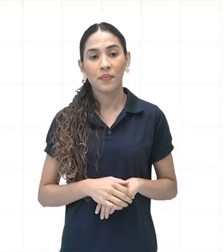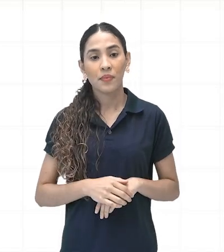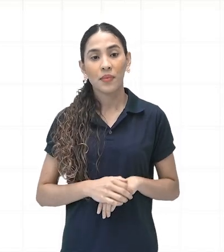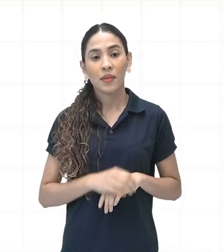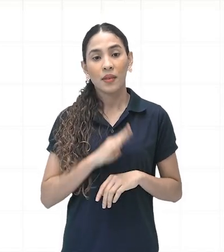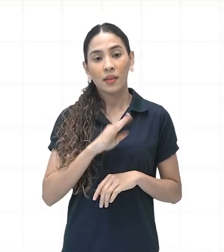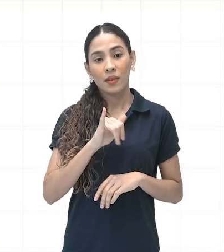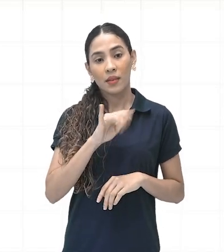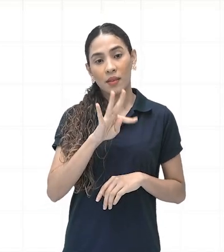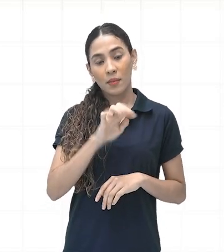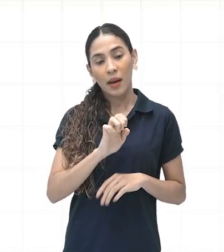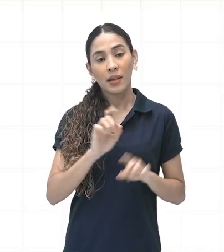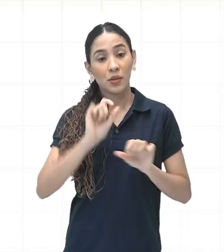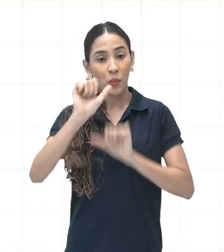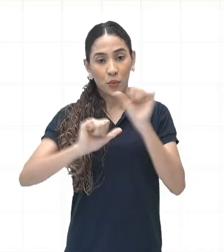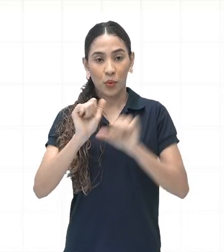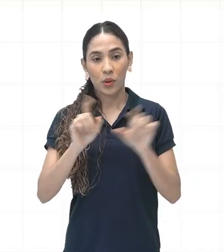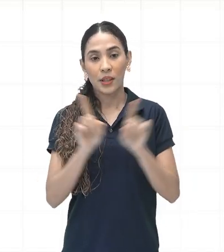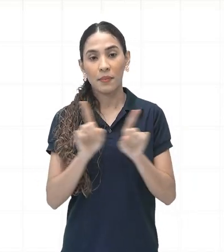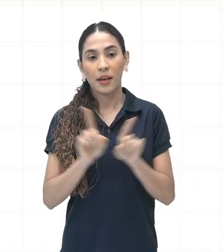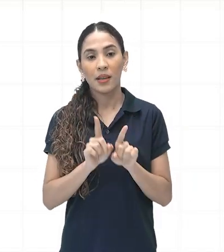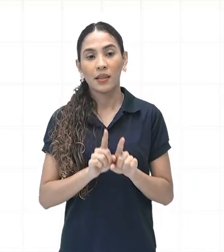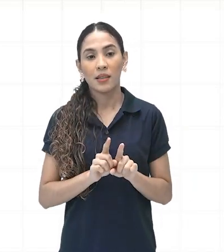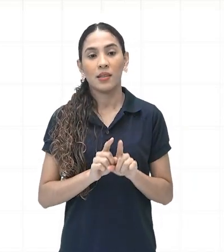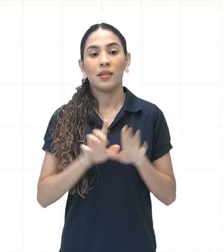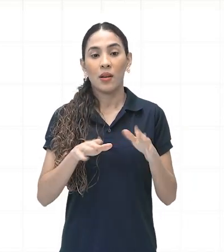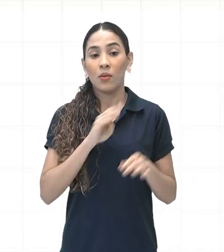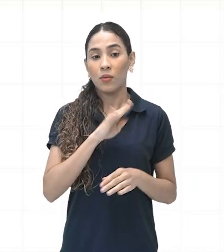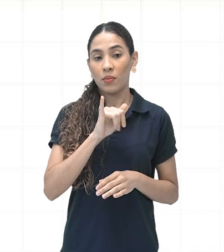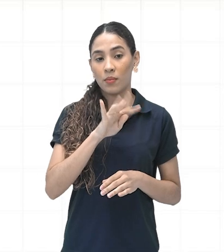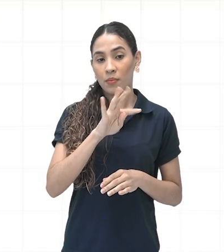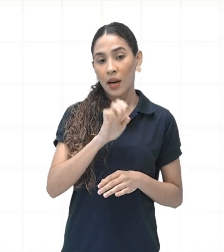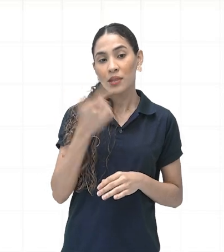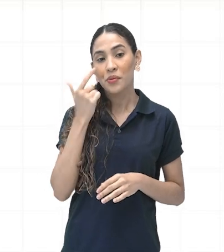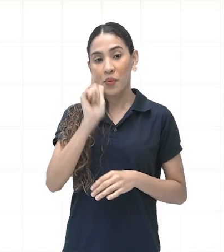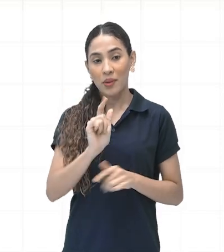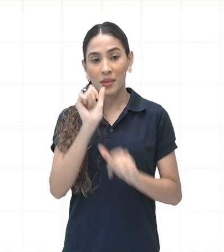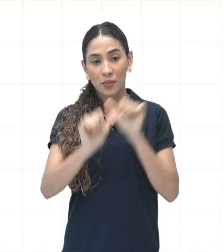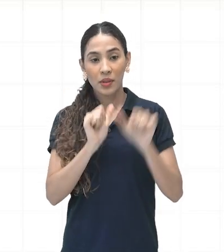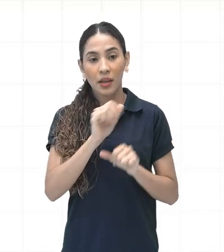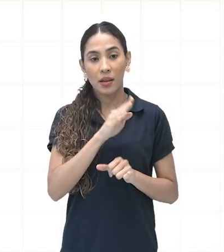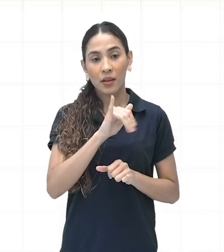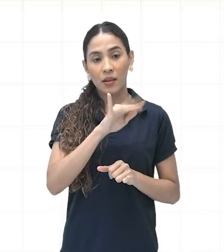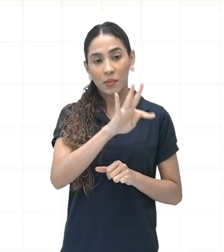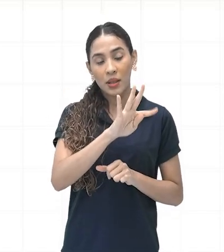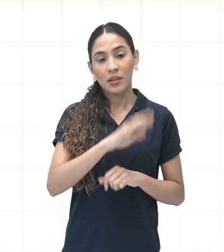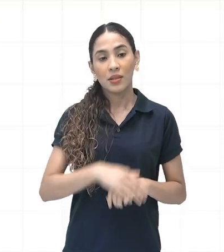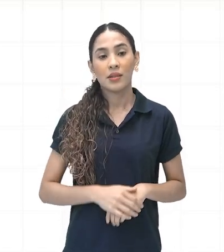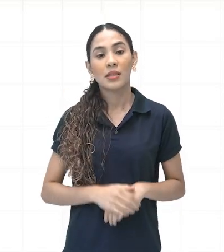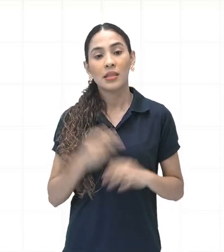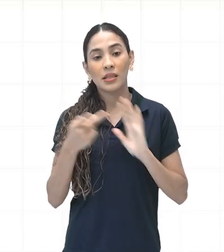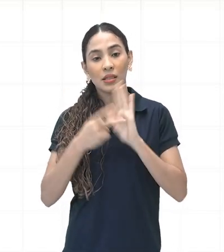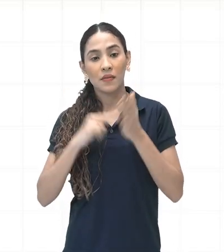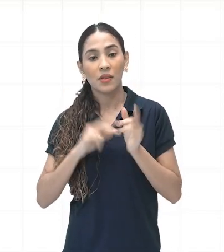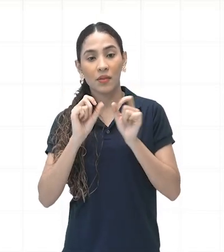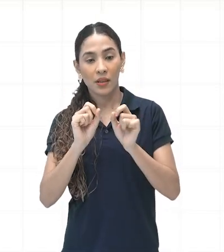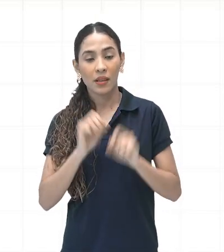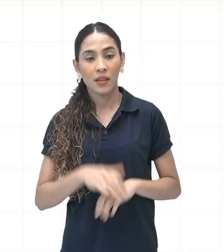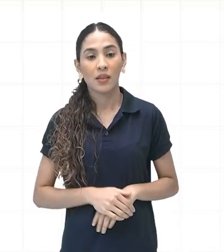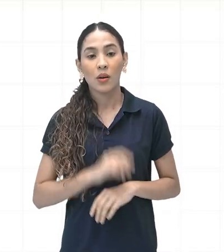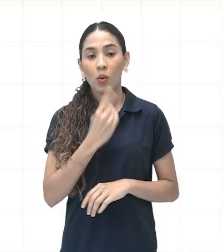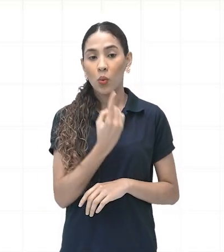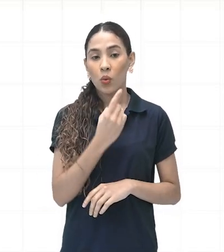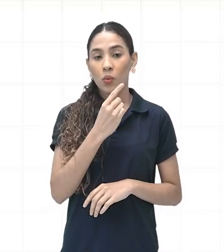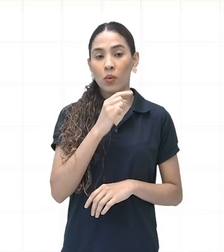o byte mudou aqui, né? O byte, para eu transformar em bit, né? Significa, então, que